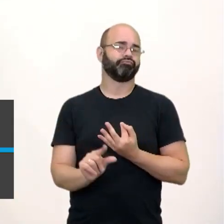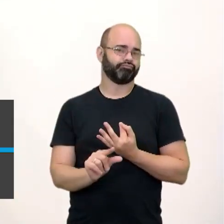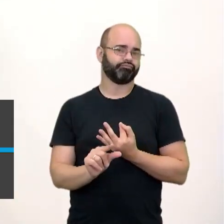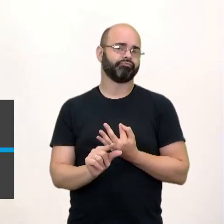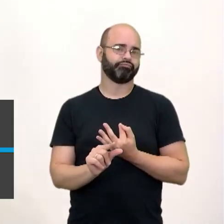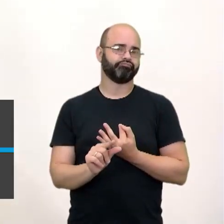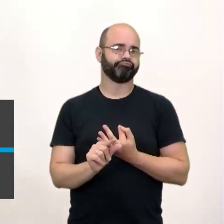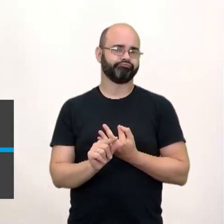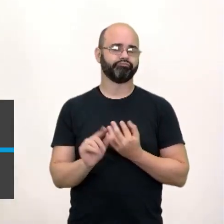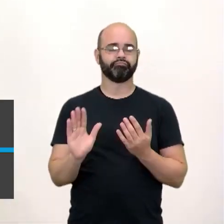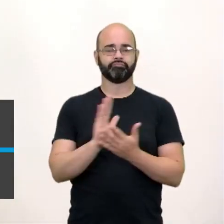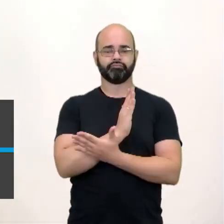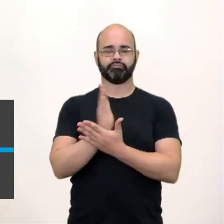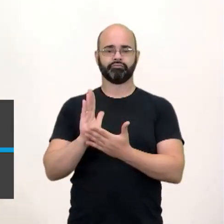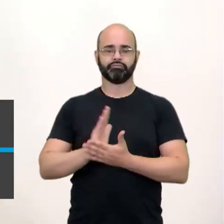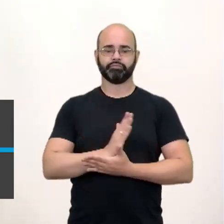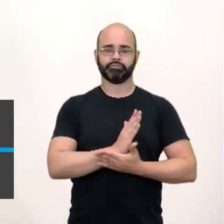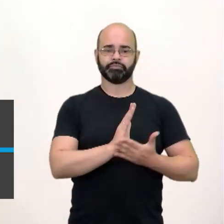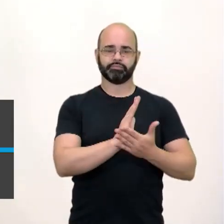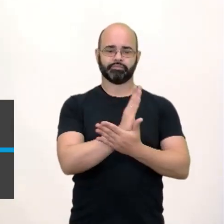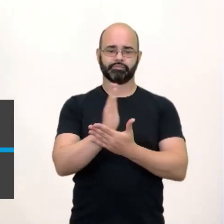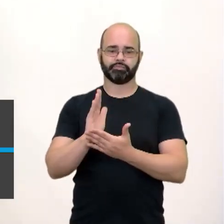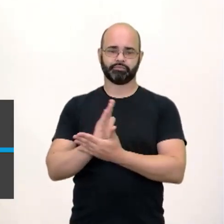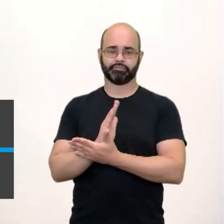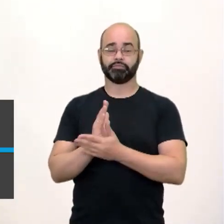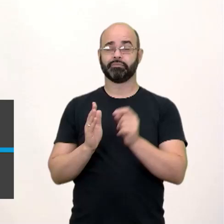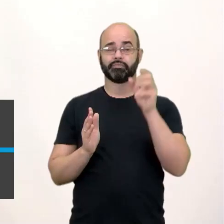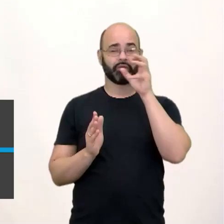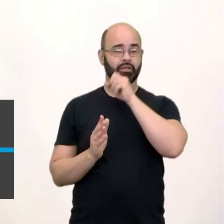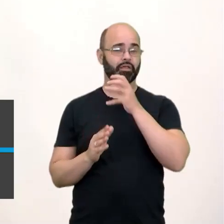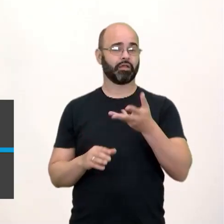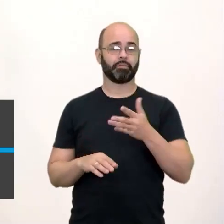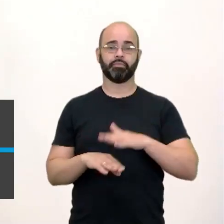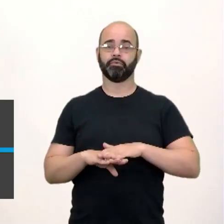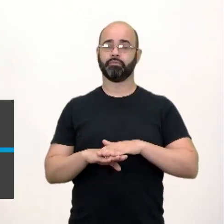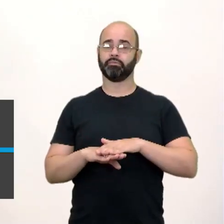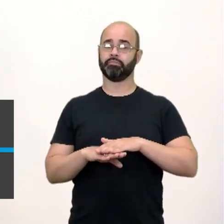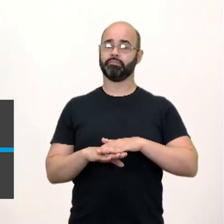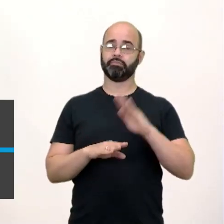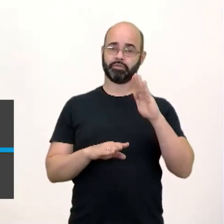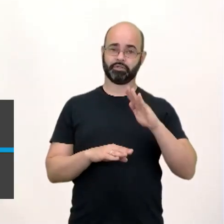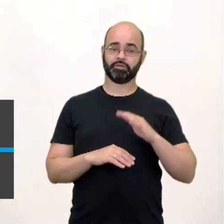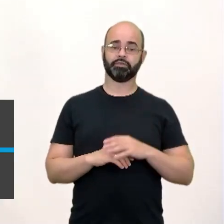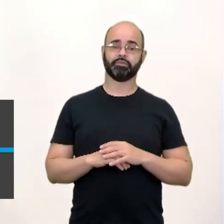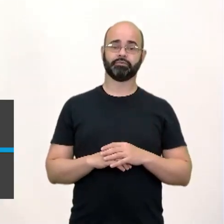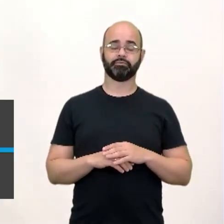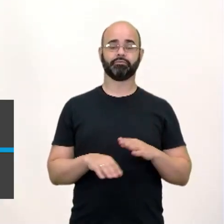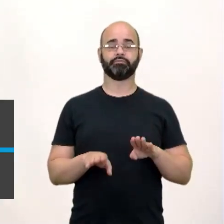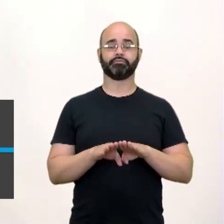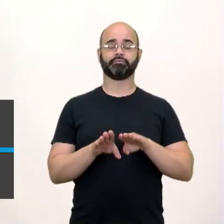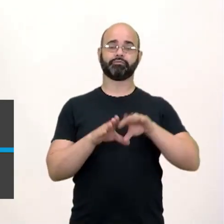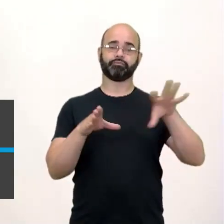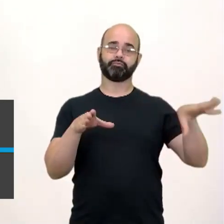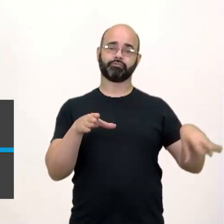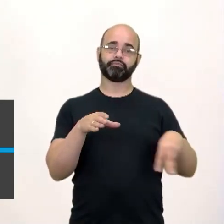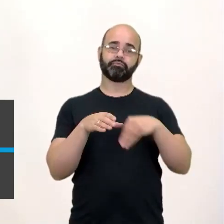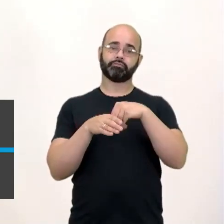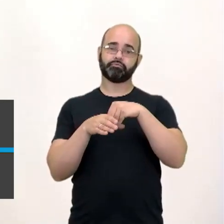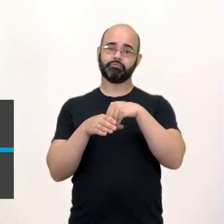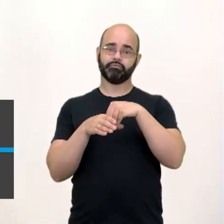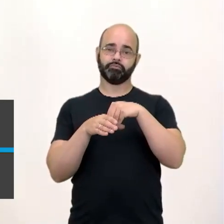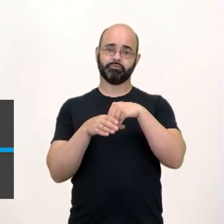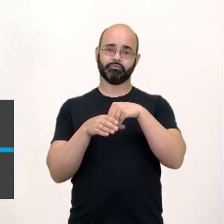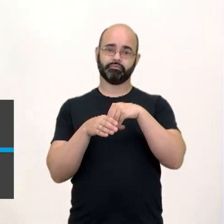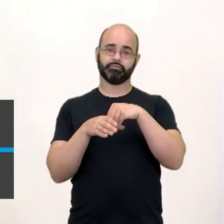de fragmentação acontecem com muito mais rapidez, inclusive incorporando